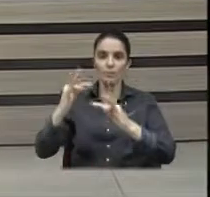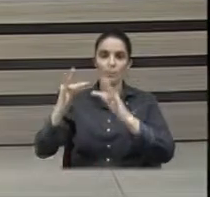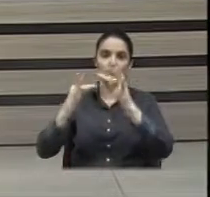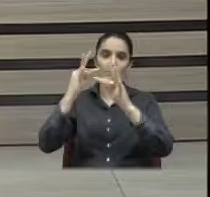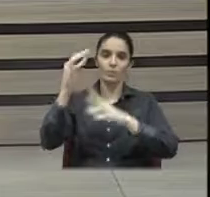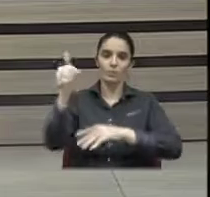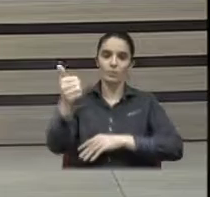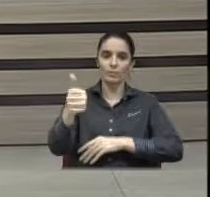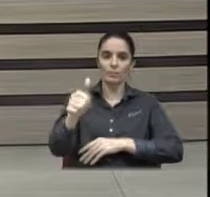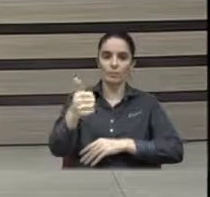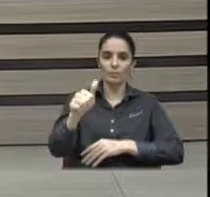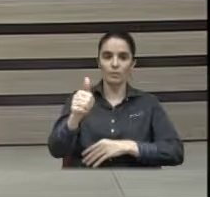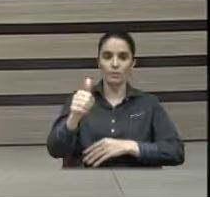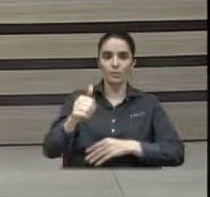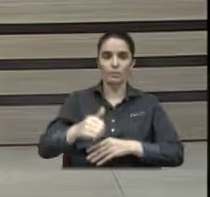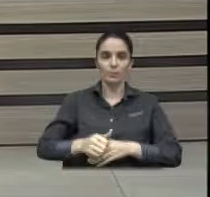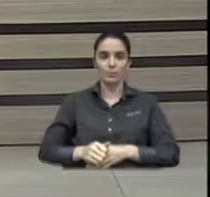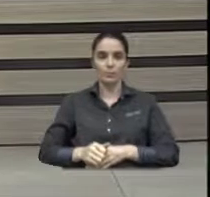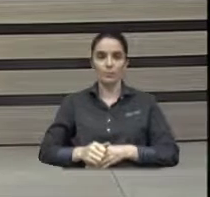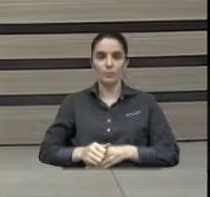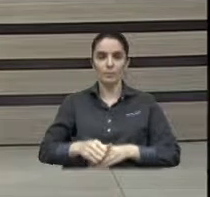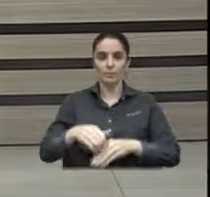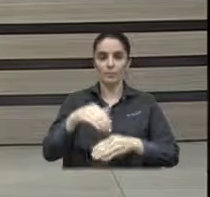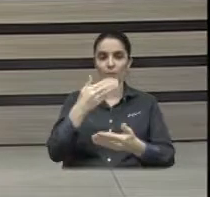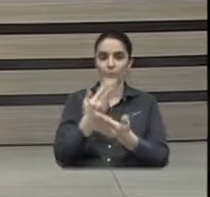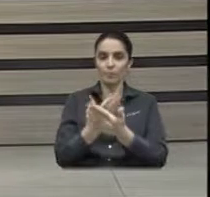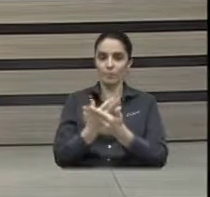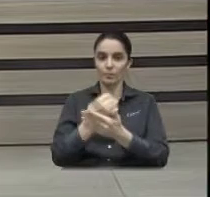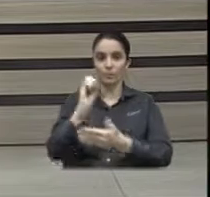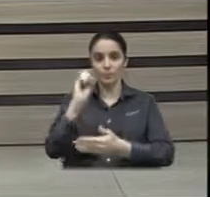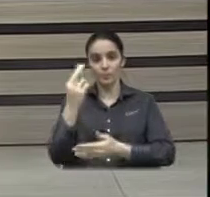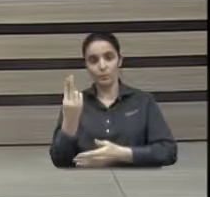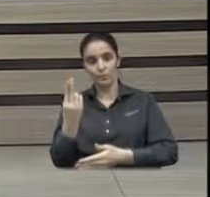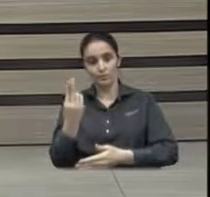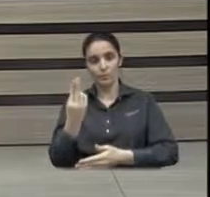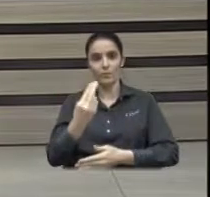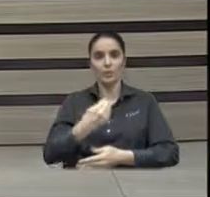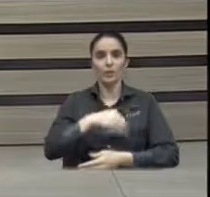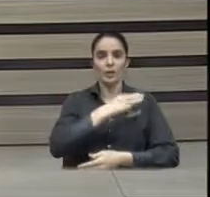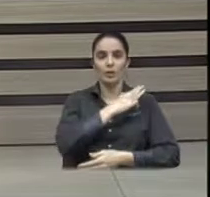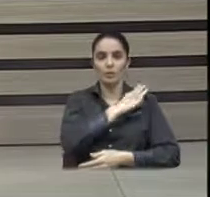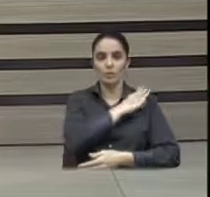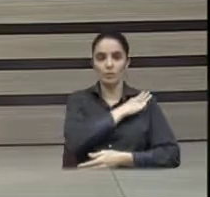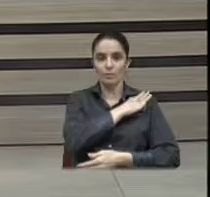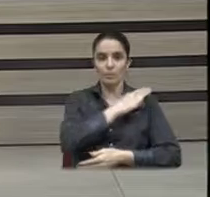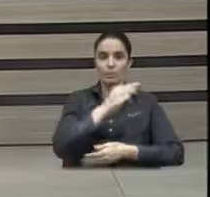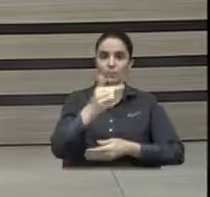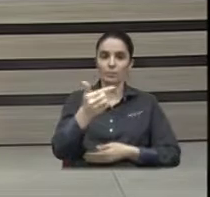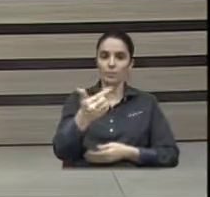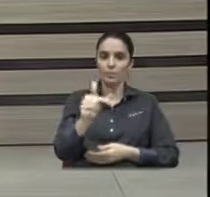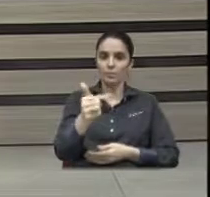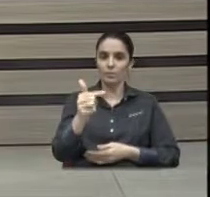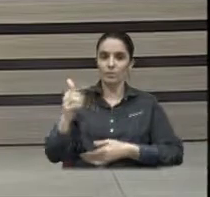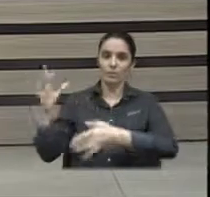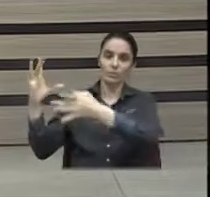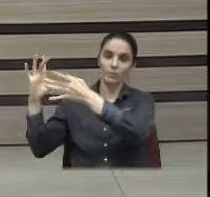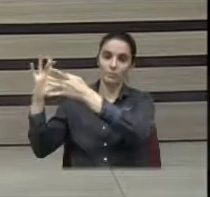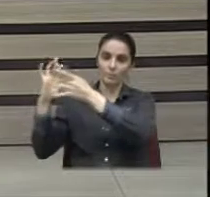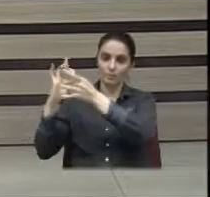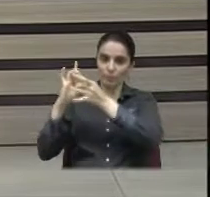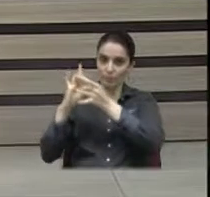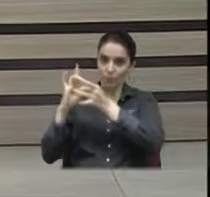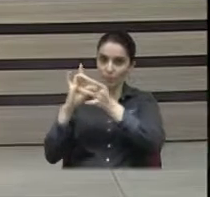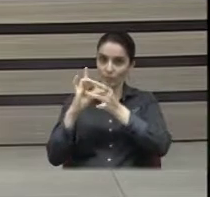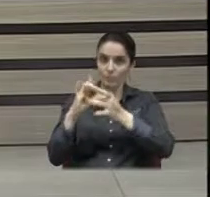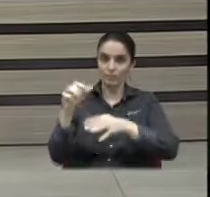empregatício, de estudantes de nível técnico de curso profissionalizante técnicos e ensino médio, como estagiários,